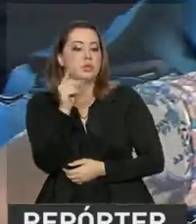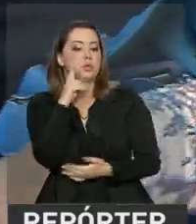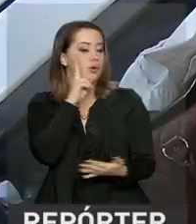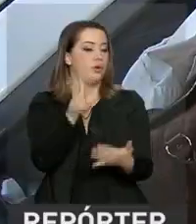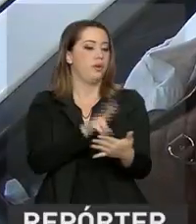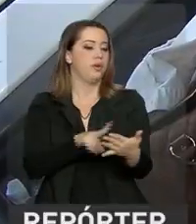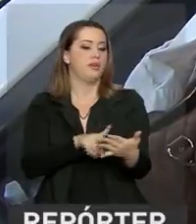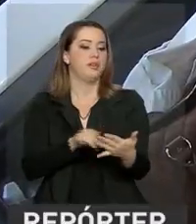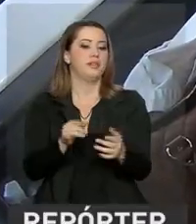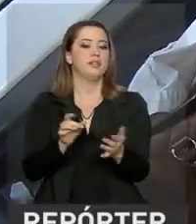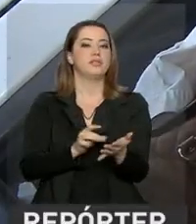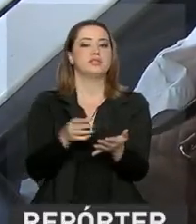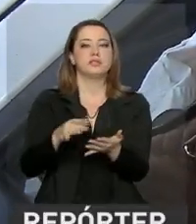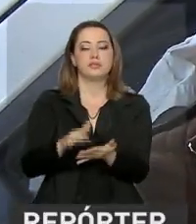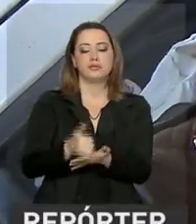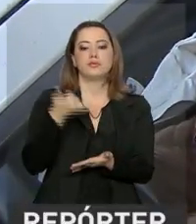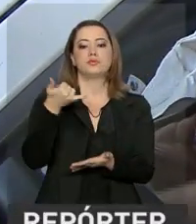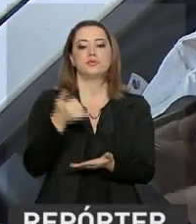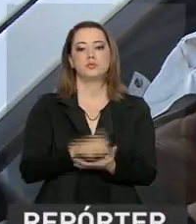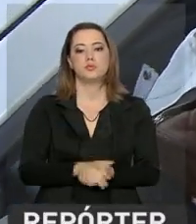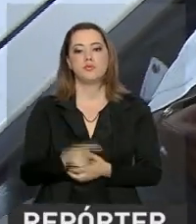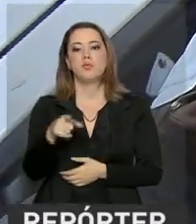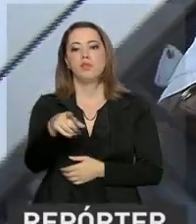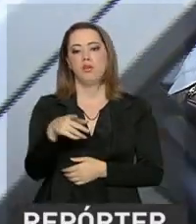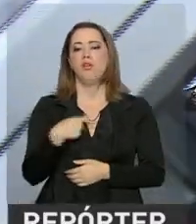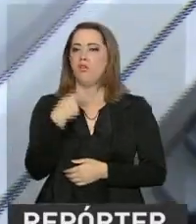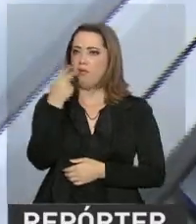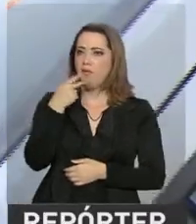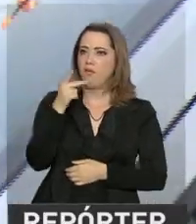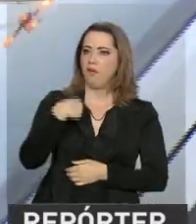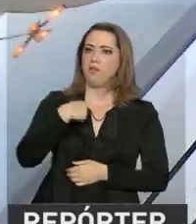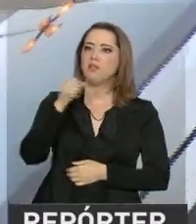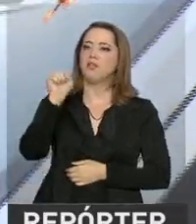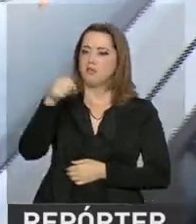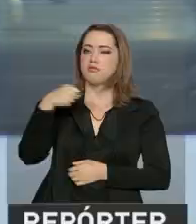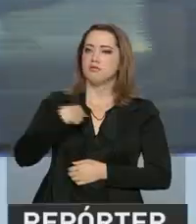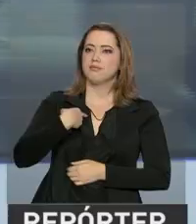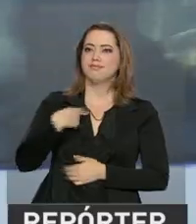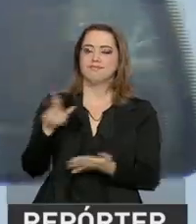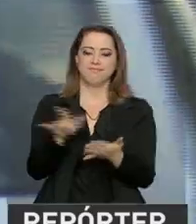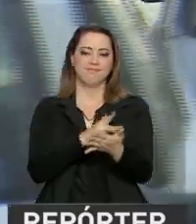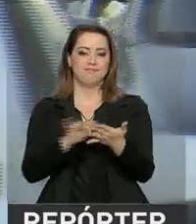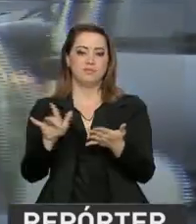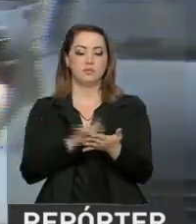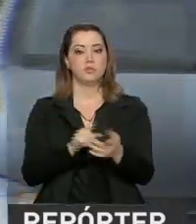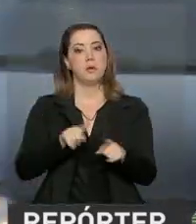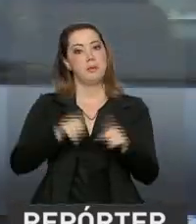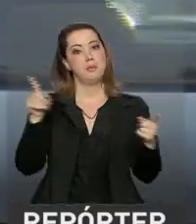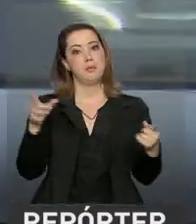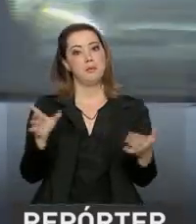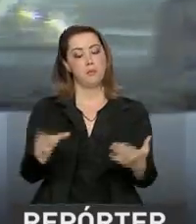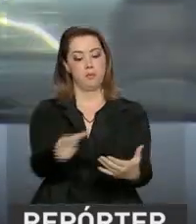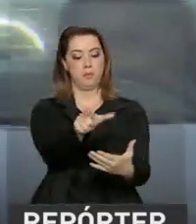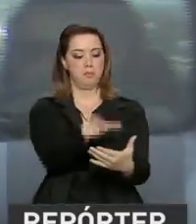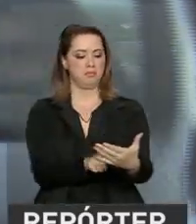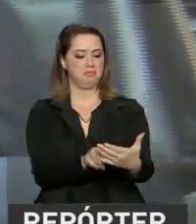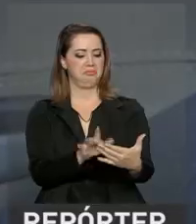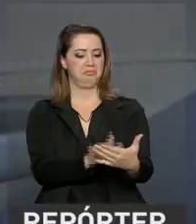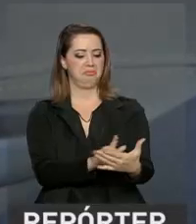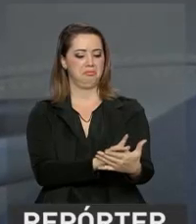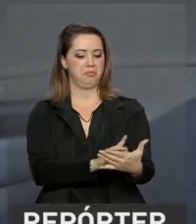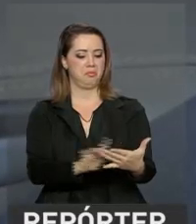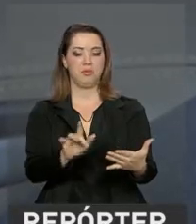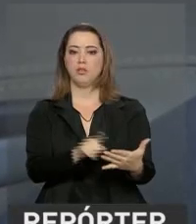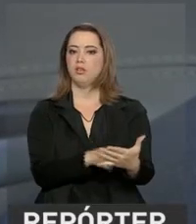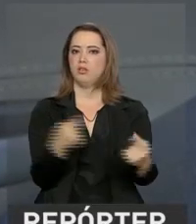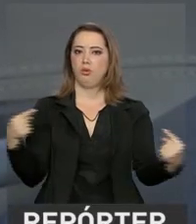tocando outros assumem sem cerimônia tava fazendo isso agorinha mas celular e direção não combinam